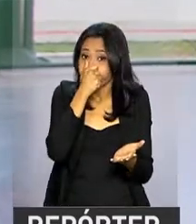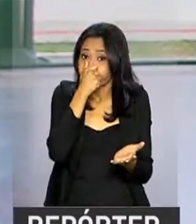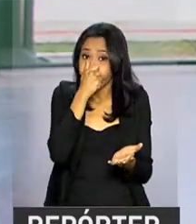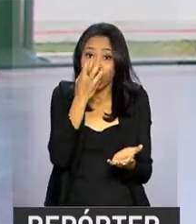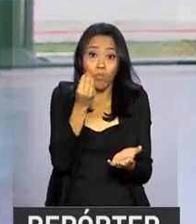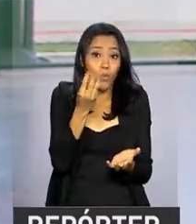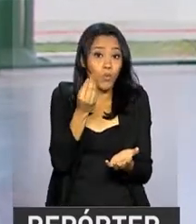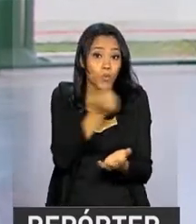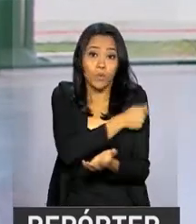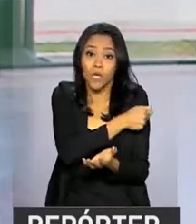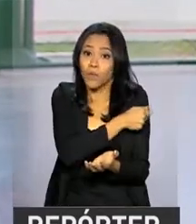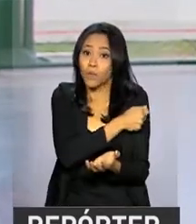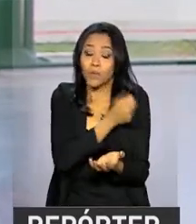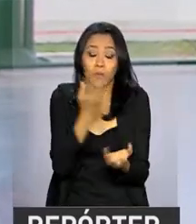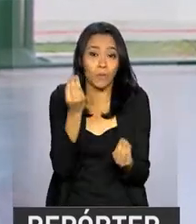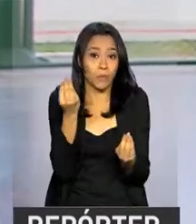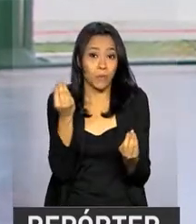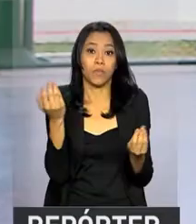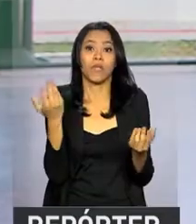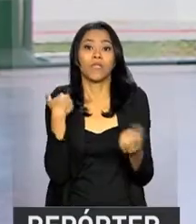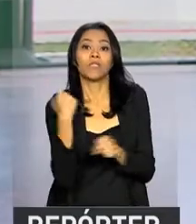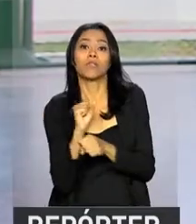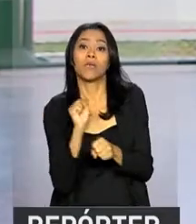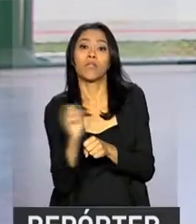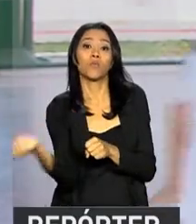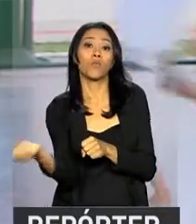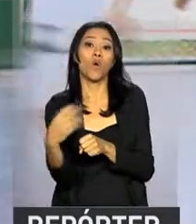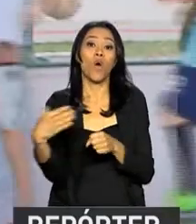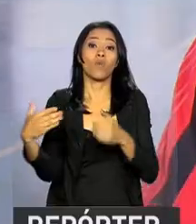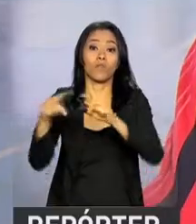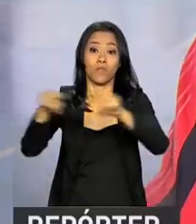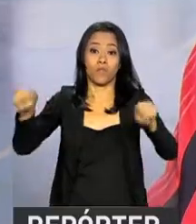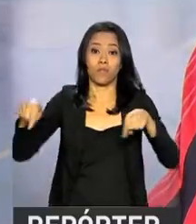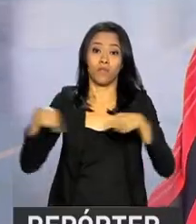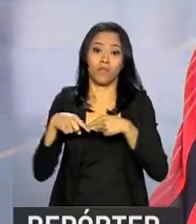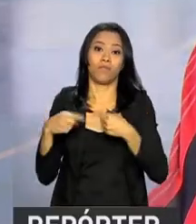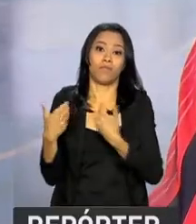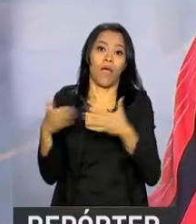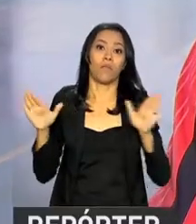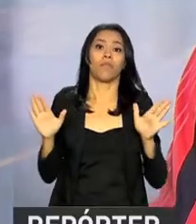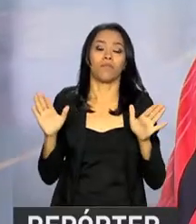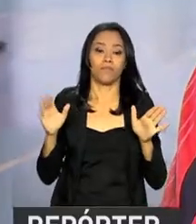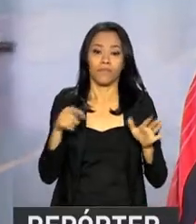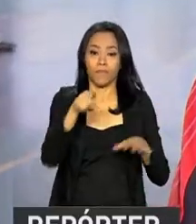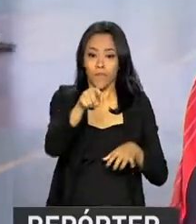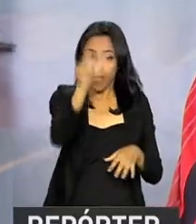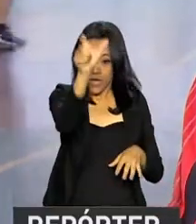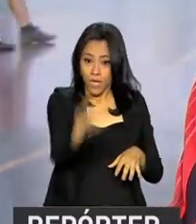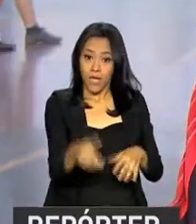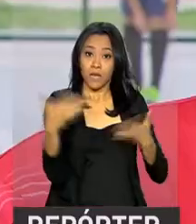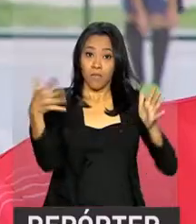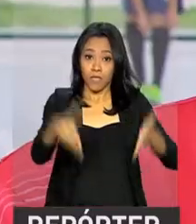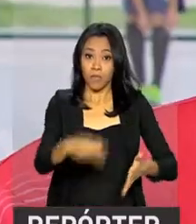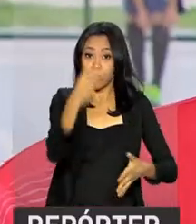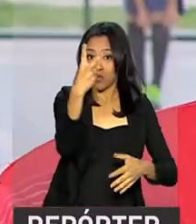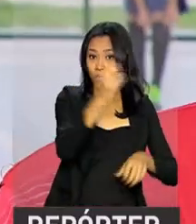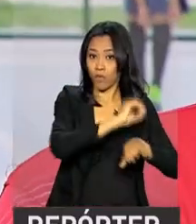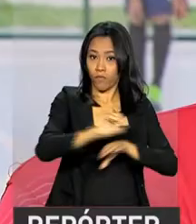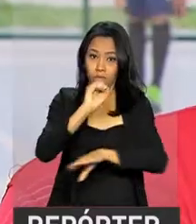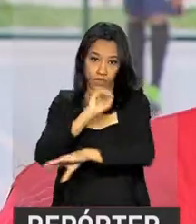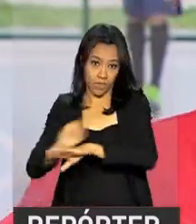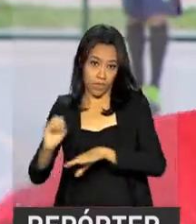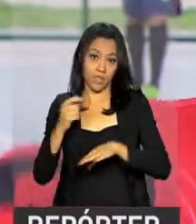alunos praticamente saturado, já visando novas turmas para serem abertas. Já. Pedro participa de 2 oficinas e acredita